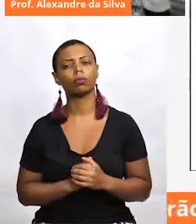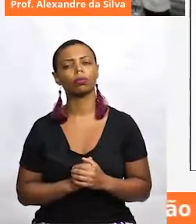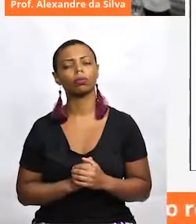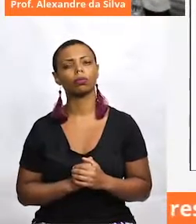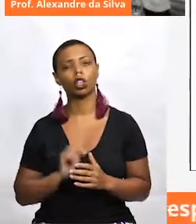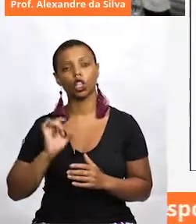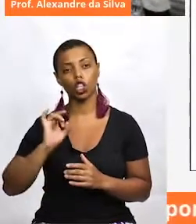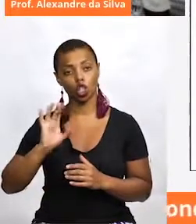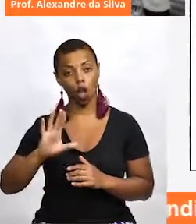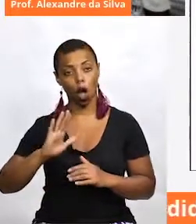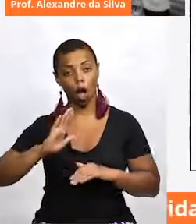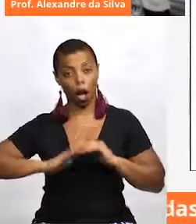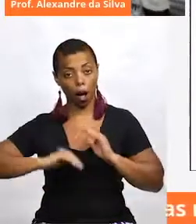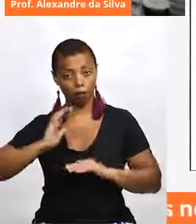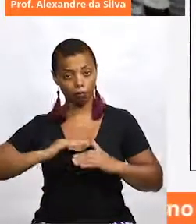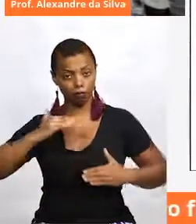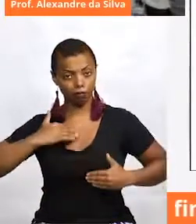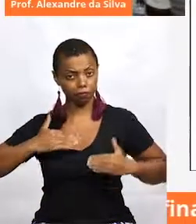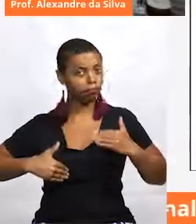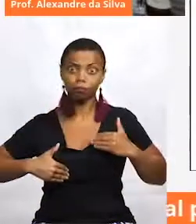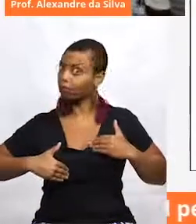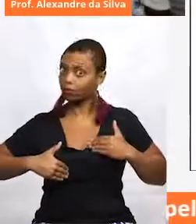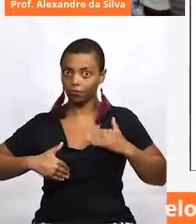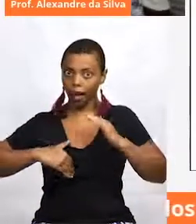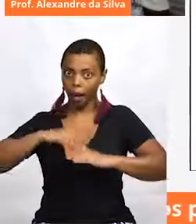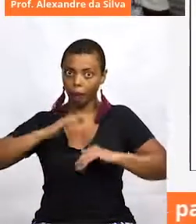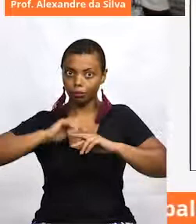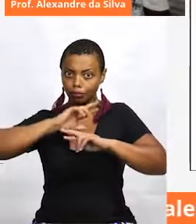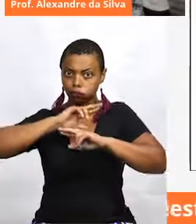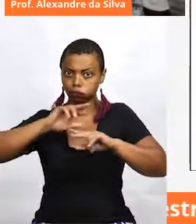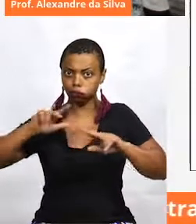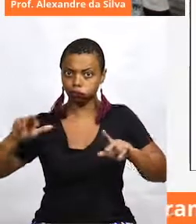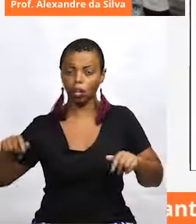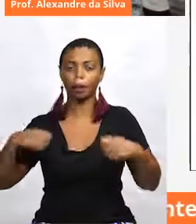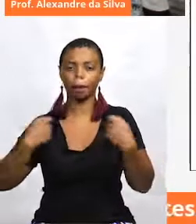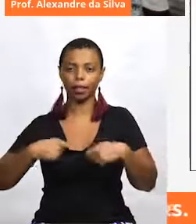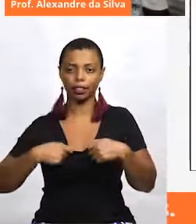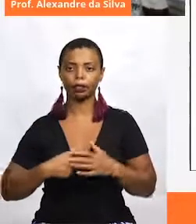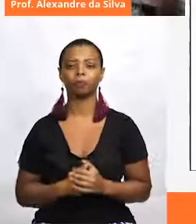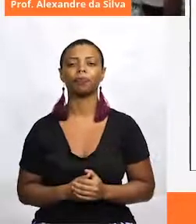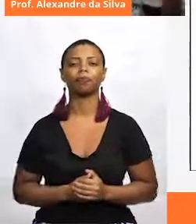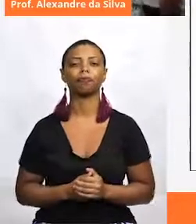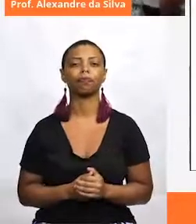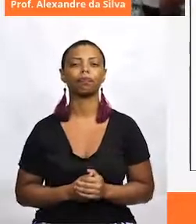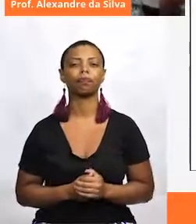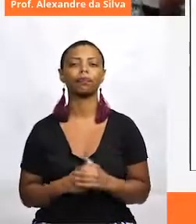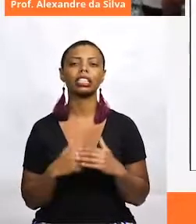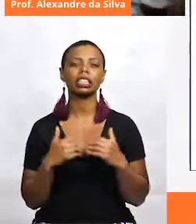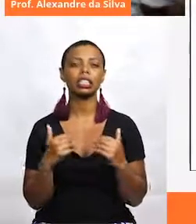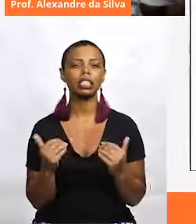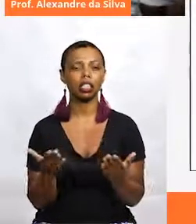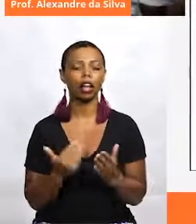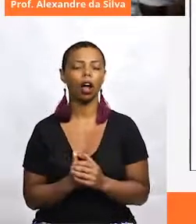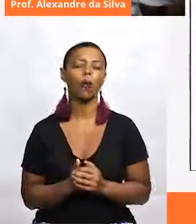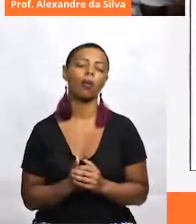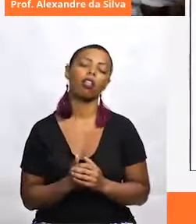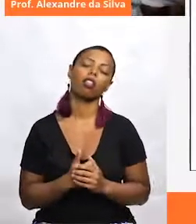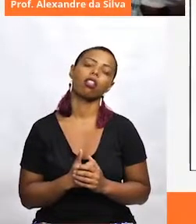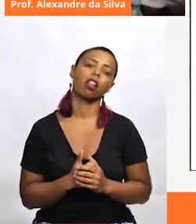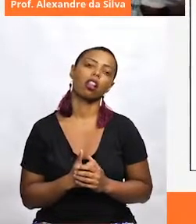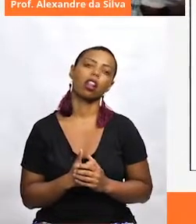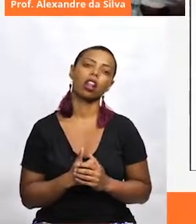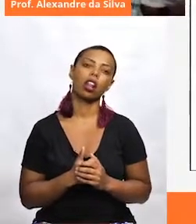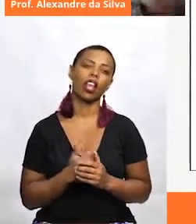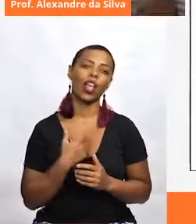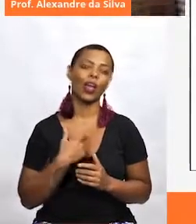habilidade física, mas em todos os aspectos. Então, eu falo, né, que eu troquei a